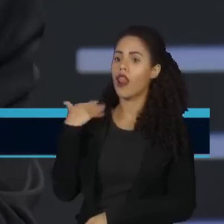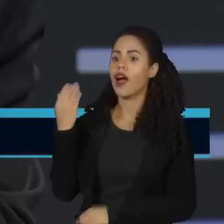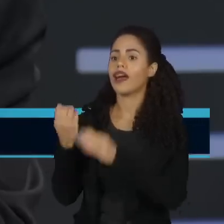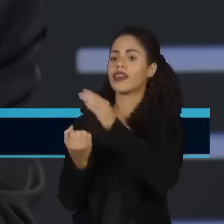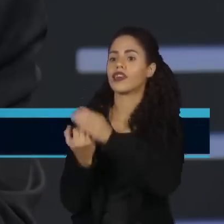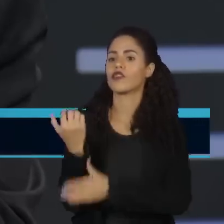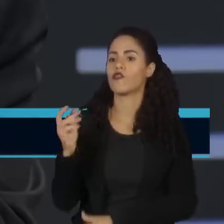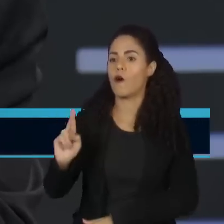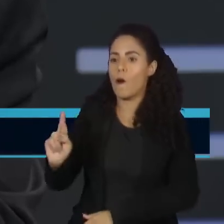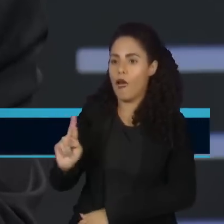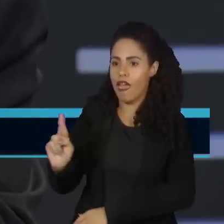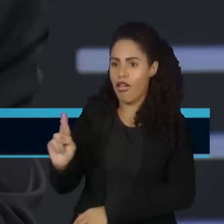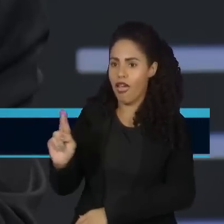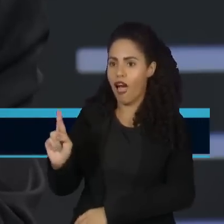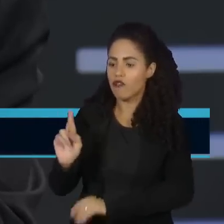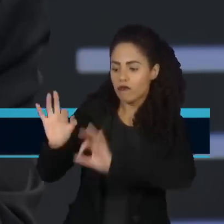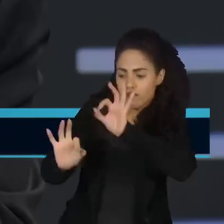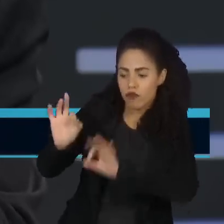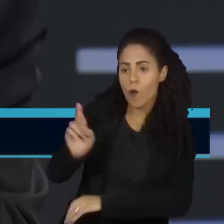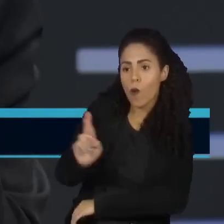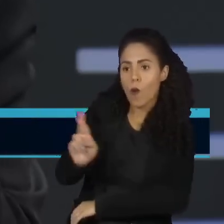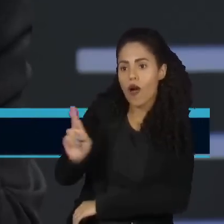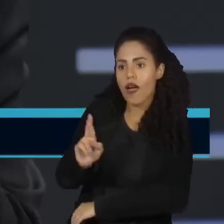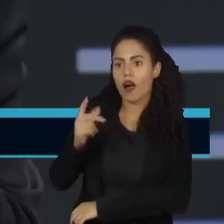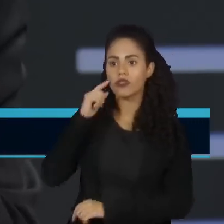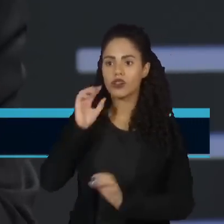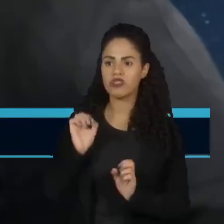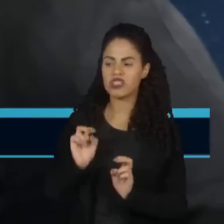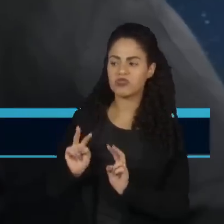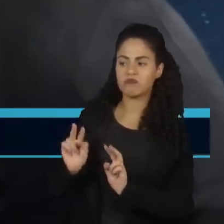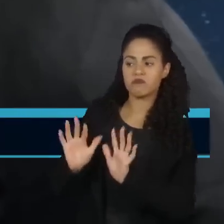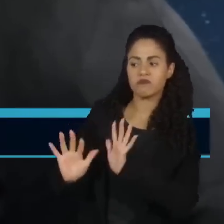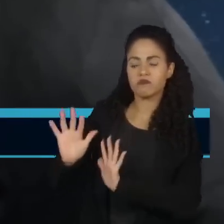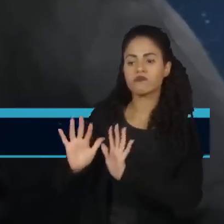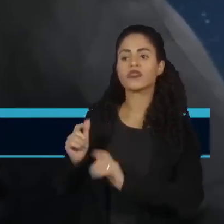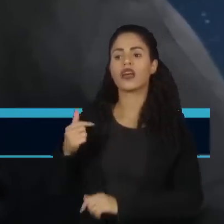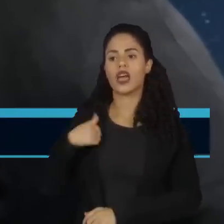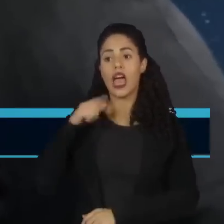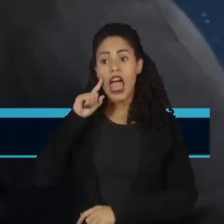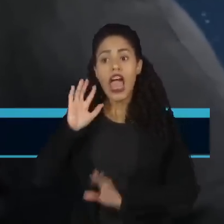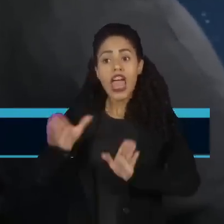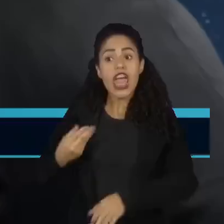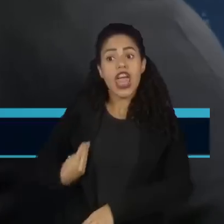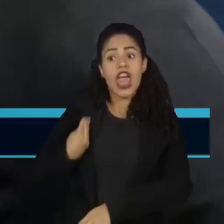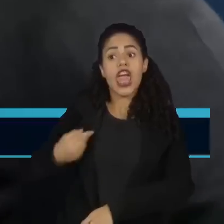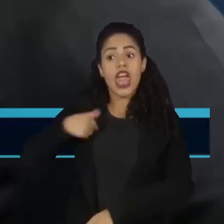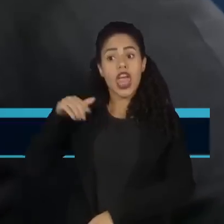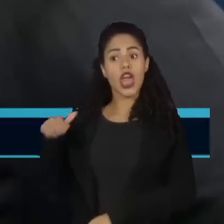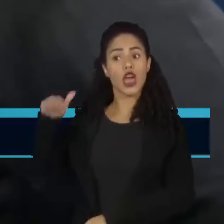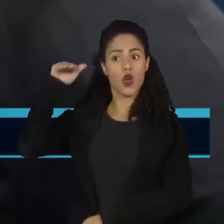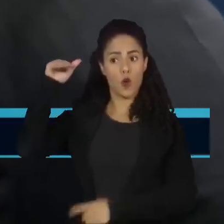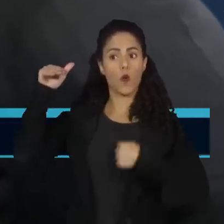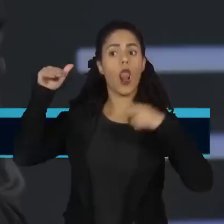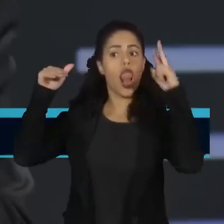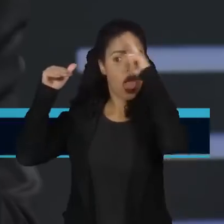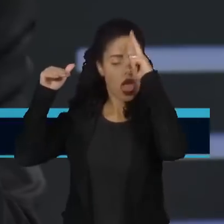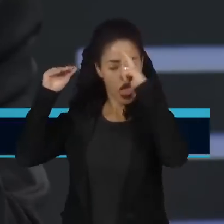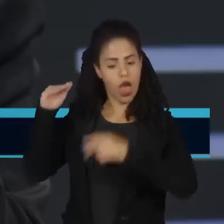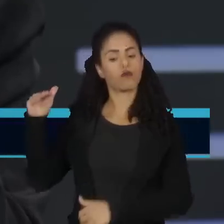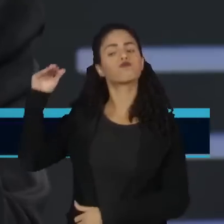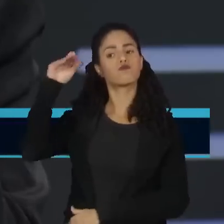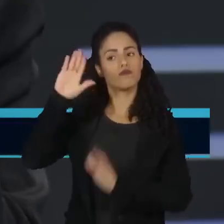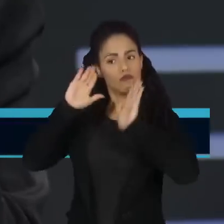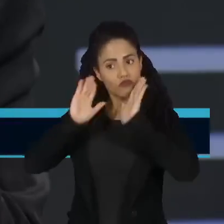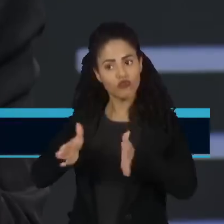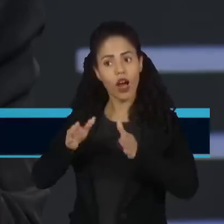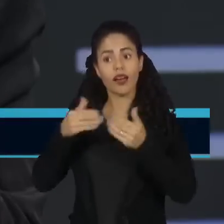que o PT já olhava o Plano Real de uma forma torta. Eu existia naquele tempo, já era adulto e lembro disso, né? Então,